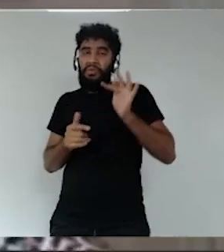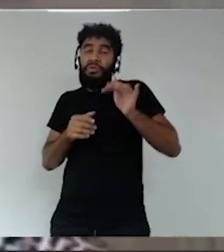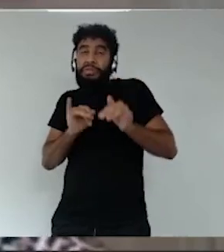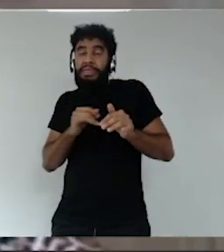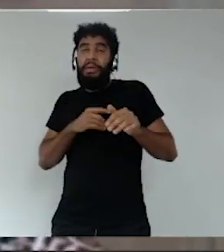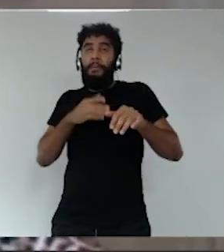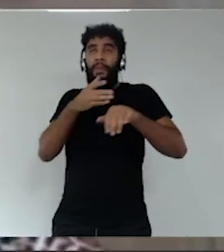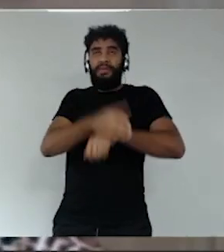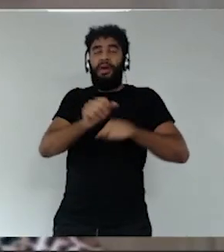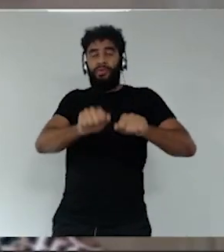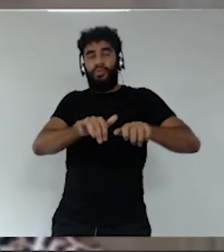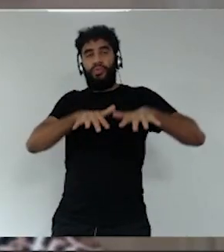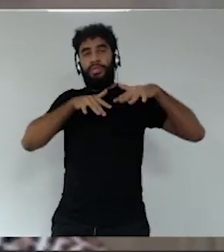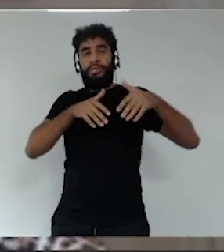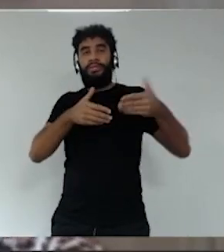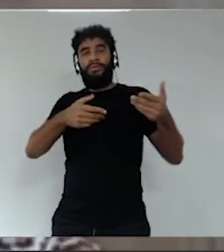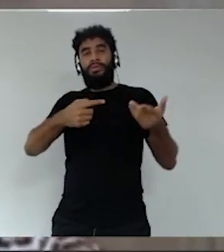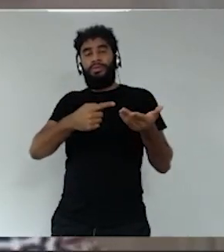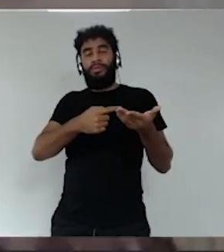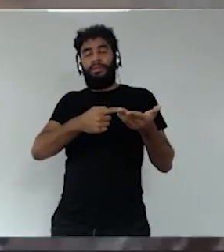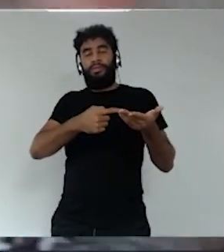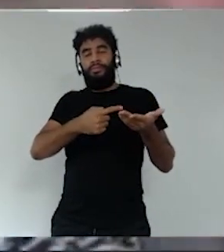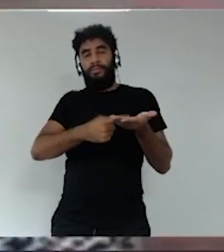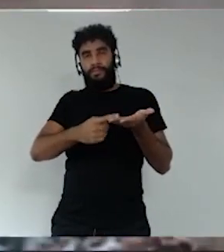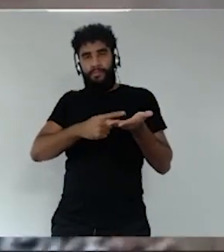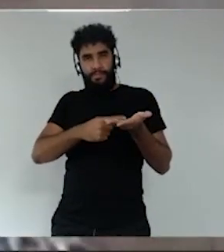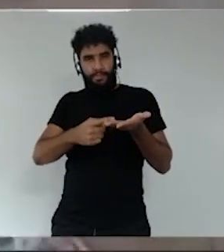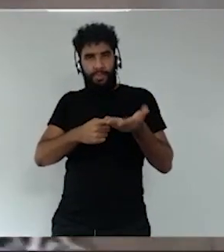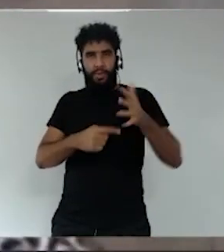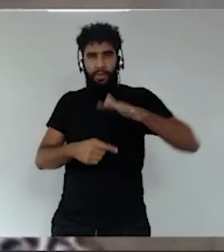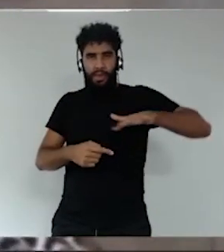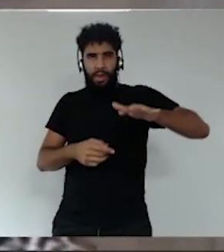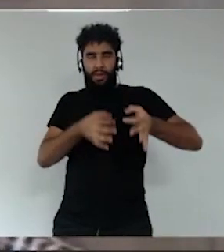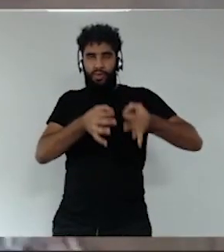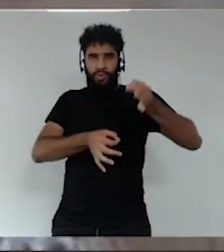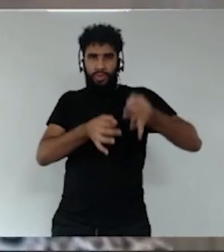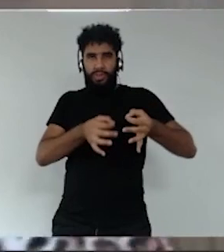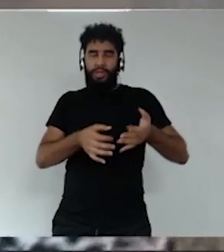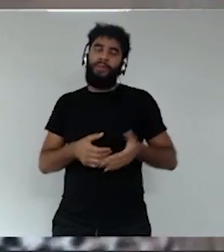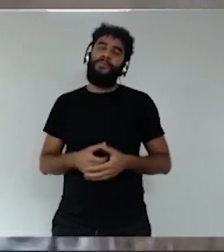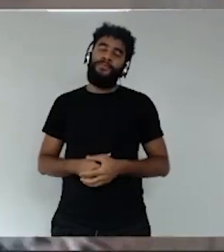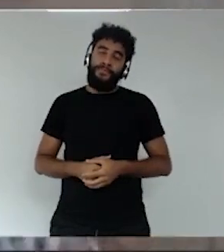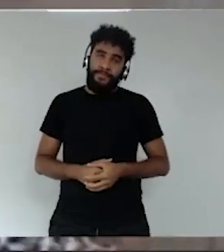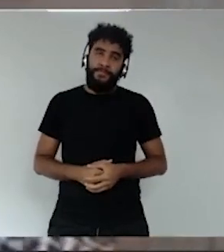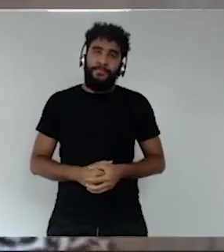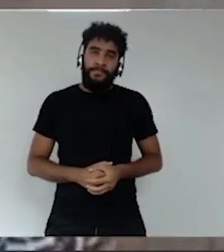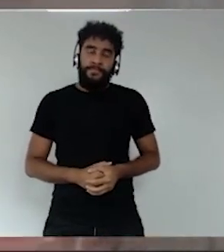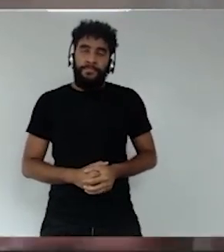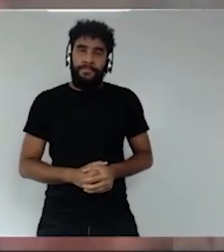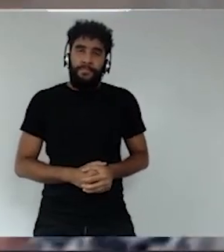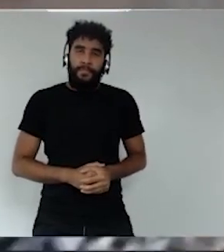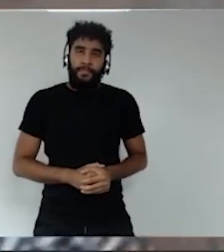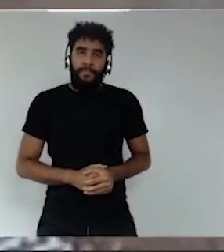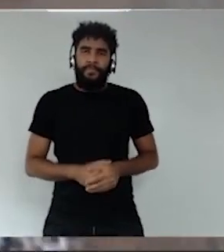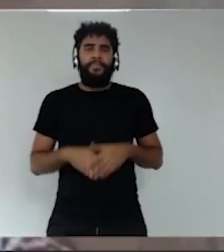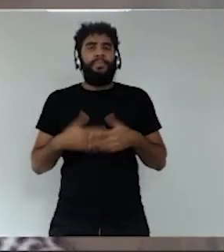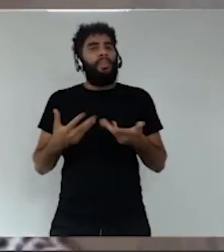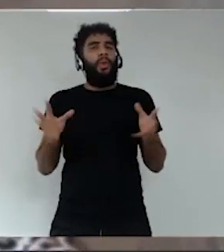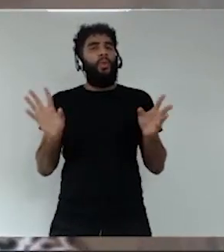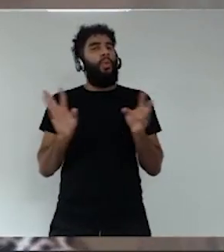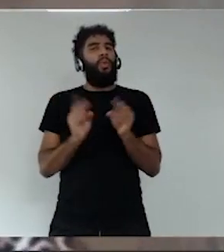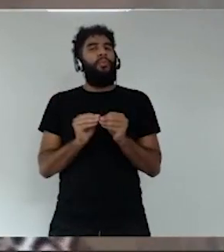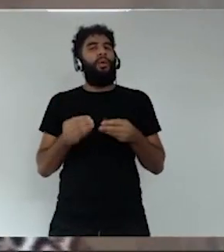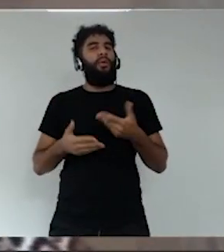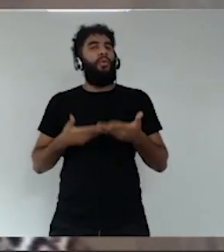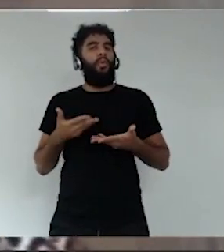sessão de mediação no âmbito judiciário sem saber exatamente como funciona. Então, nós podemos concluir dizendo que